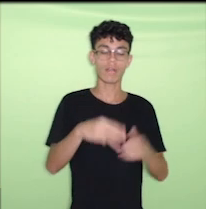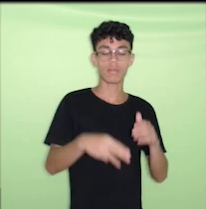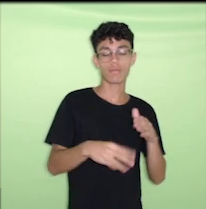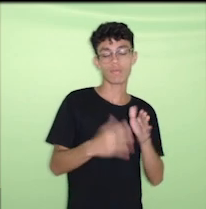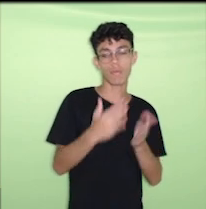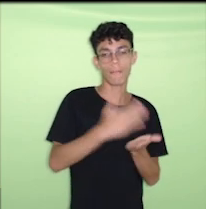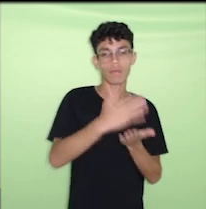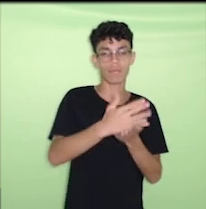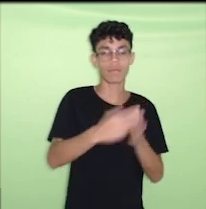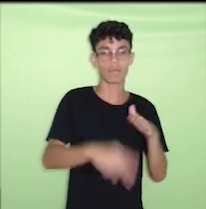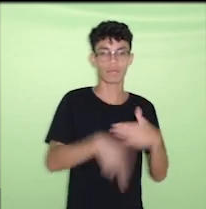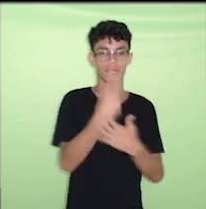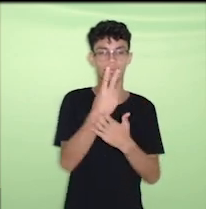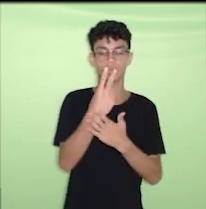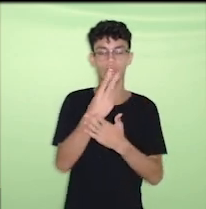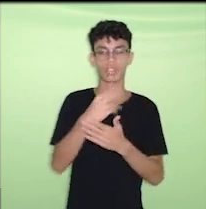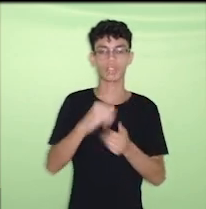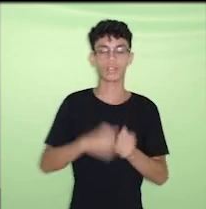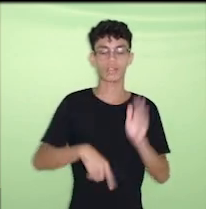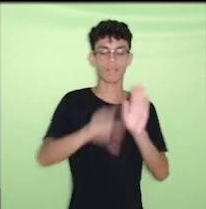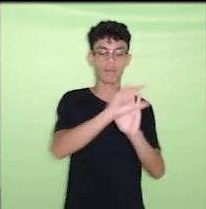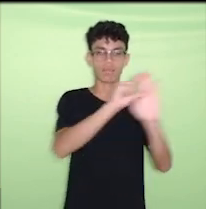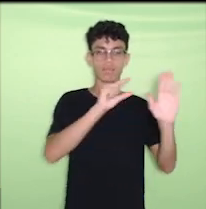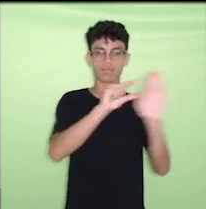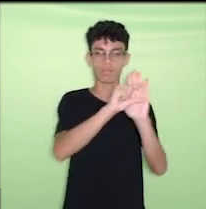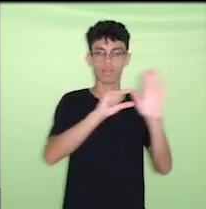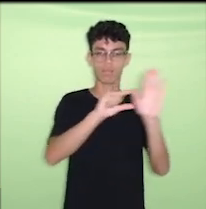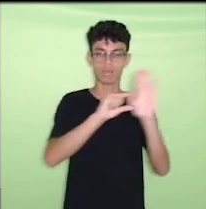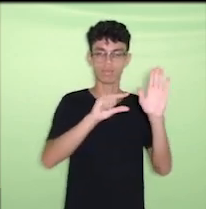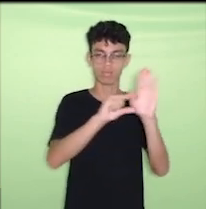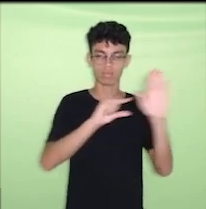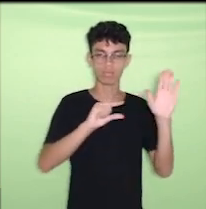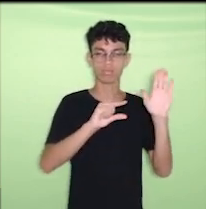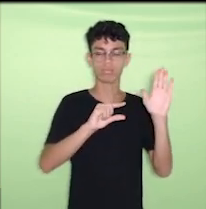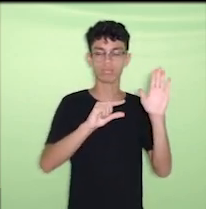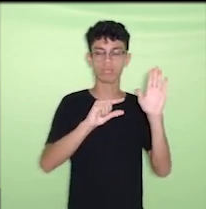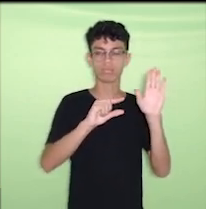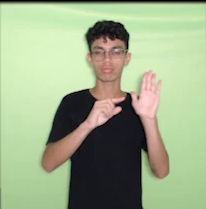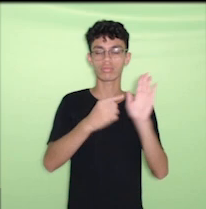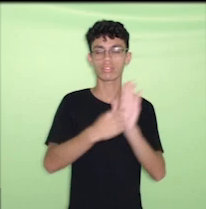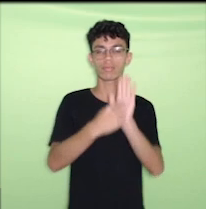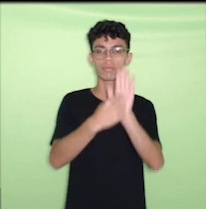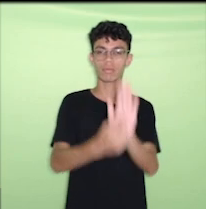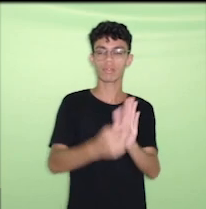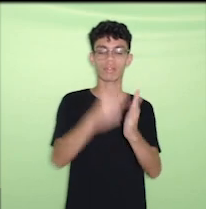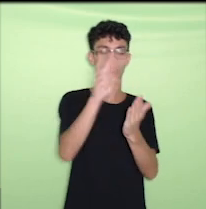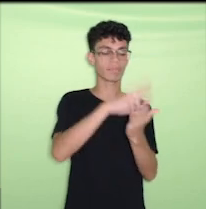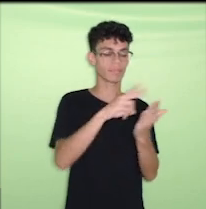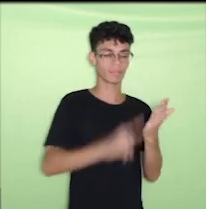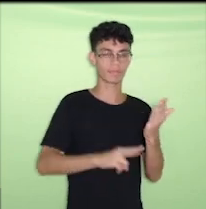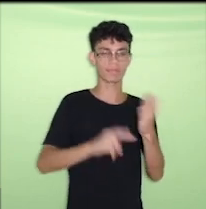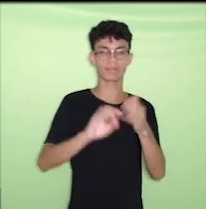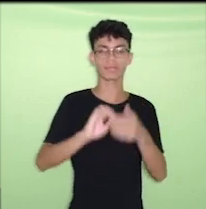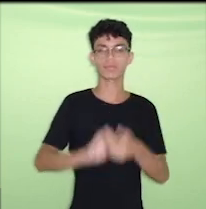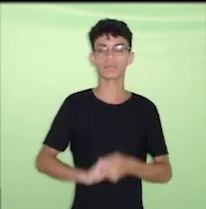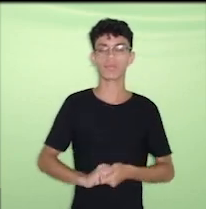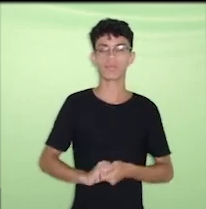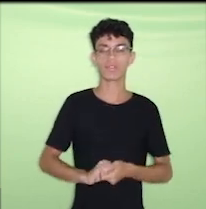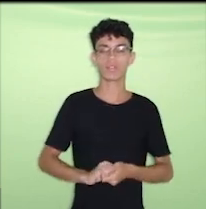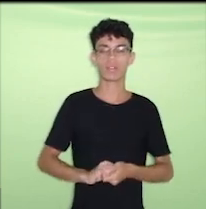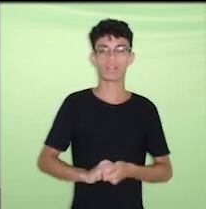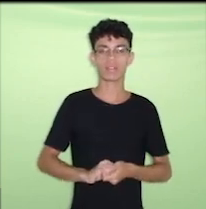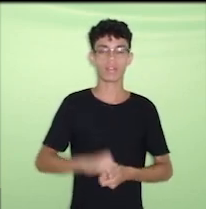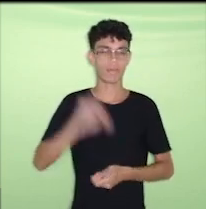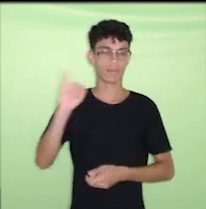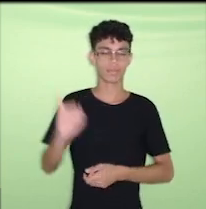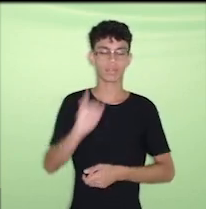foram realizados pequenos cortes de rubricas, transpostos em atuação na leitura. Observações